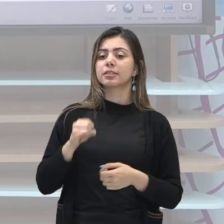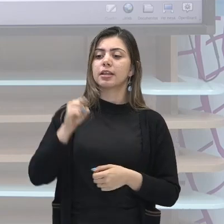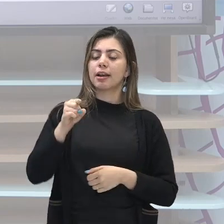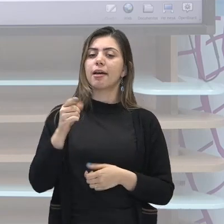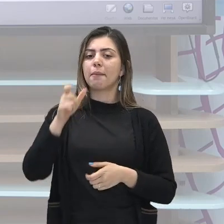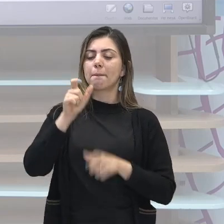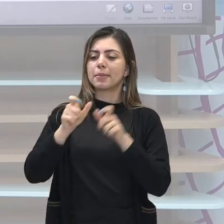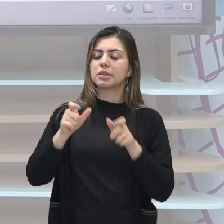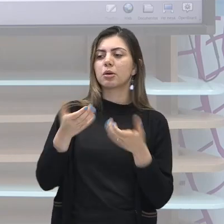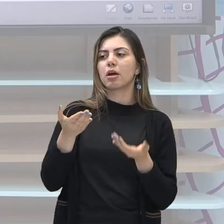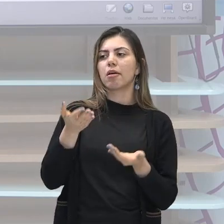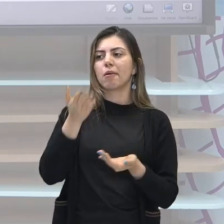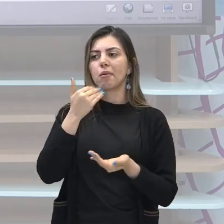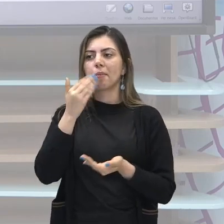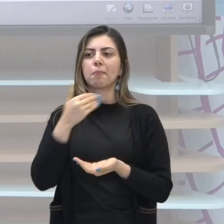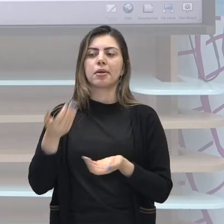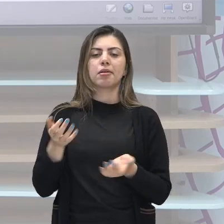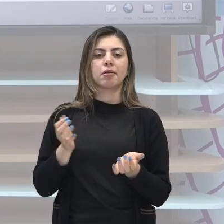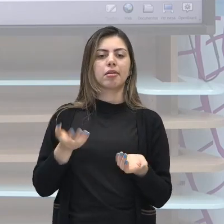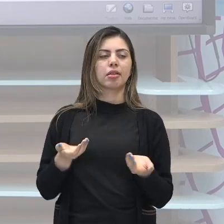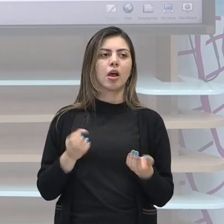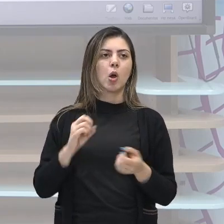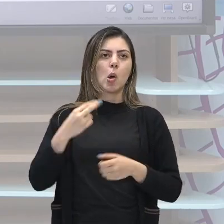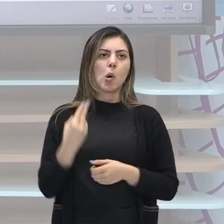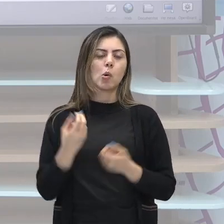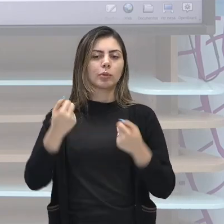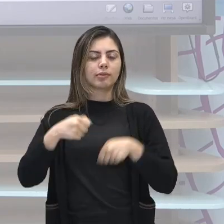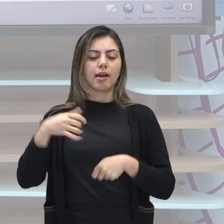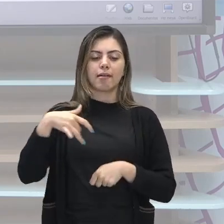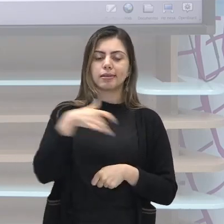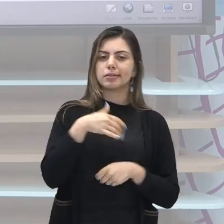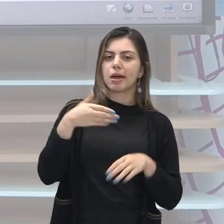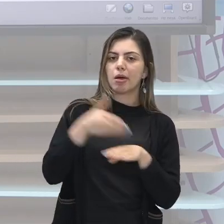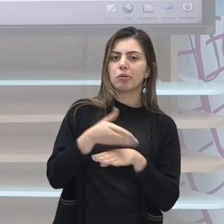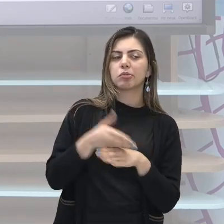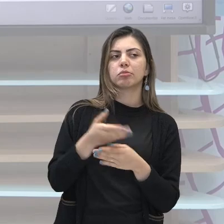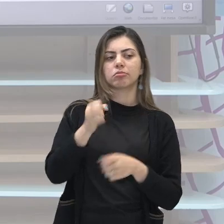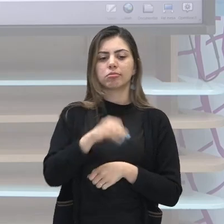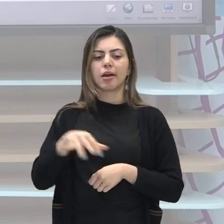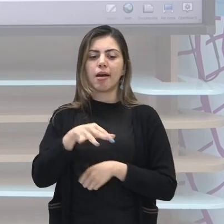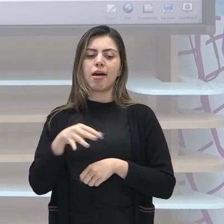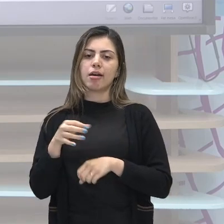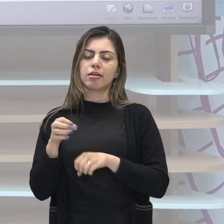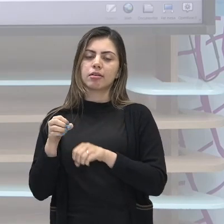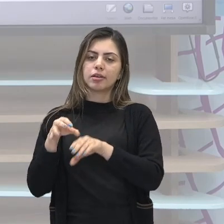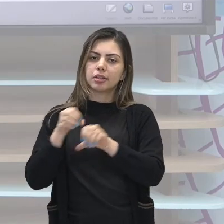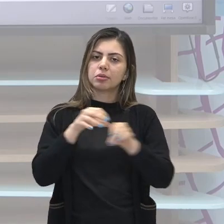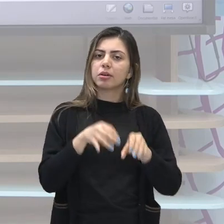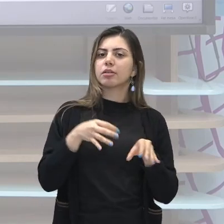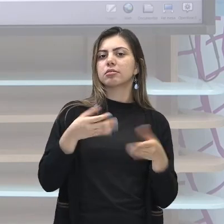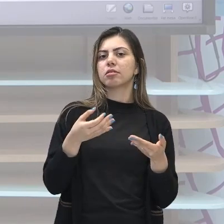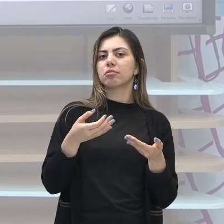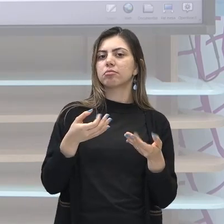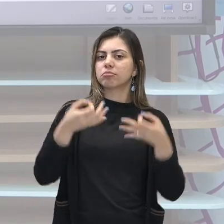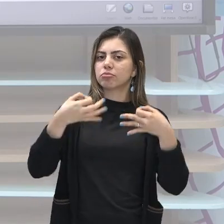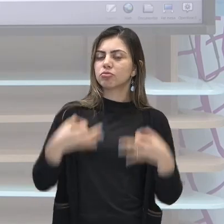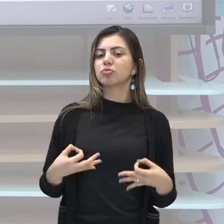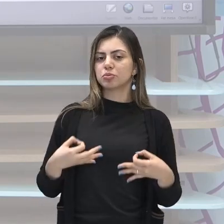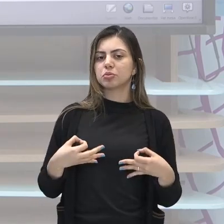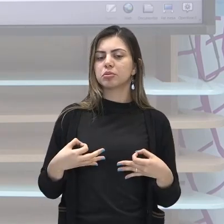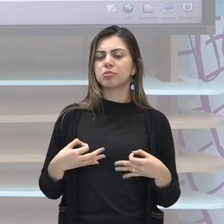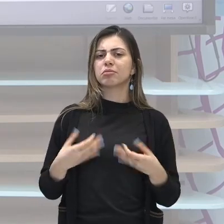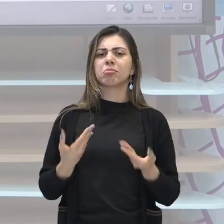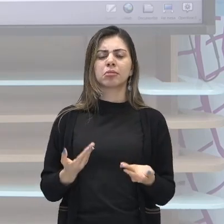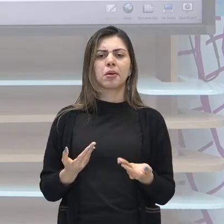acesso à alimentação, para alguém ter acesso à saúde, à educação digna, né?